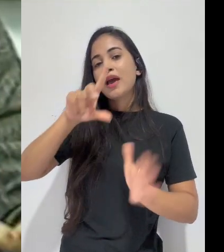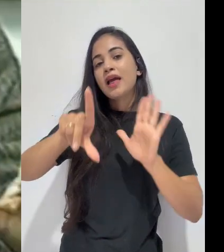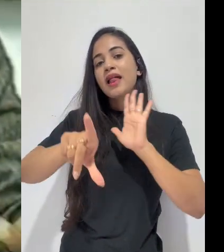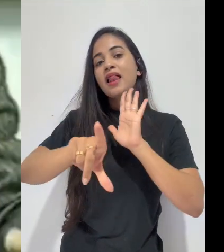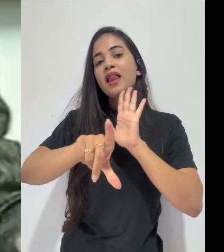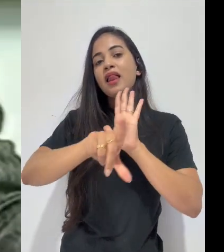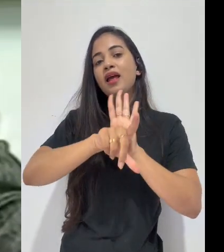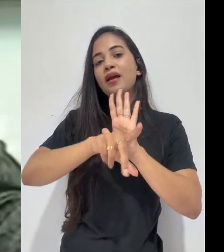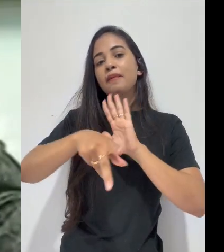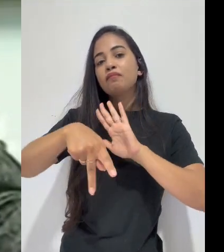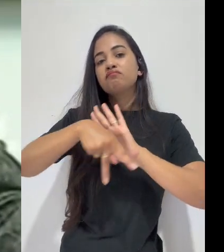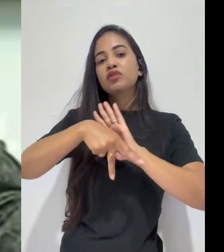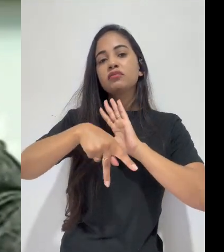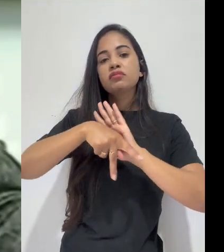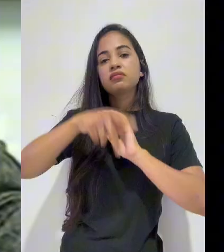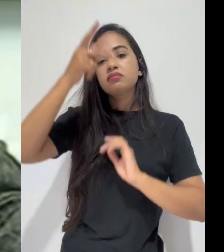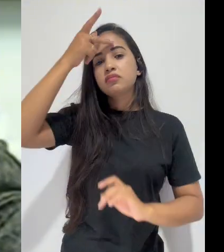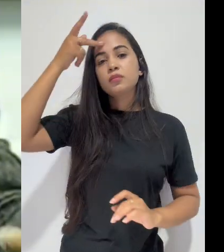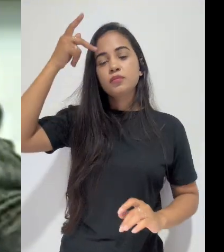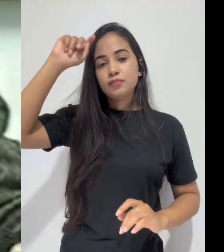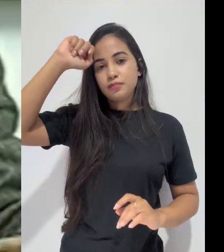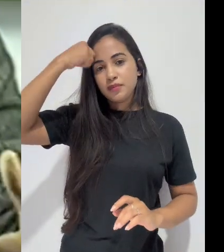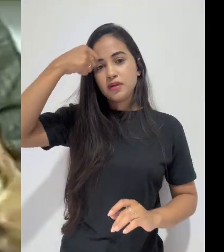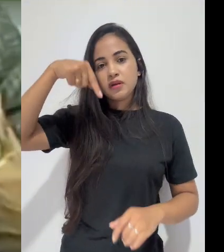de combate à discriminação racial no Brasil.